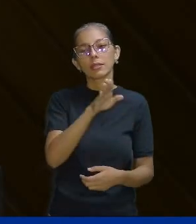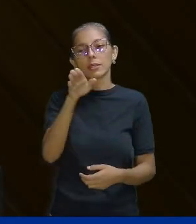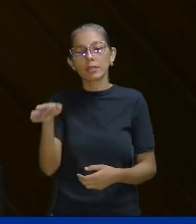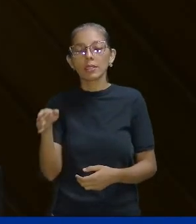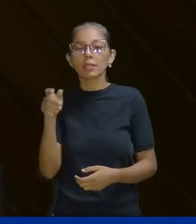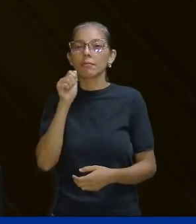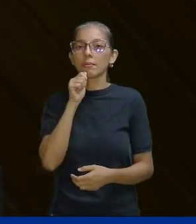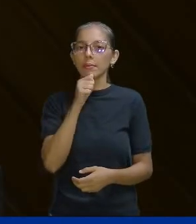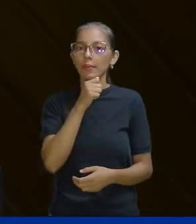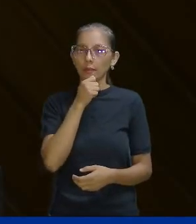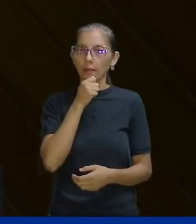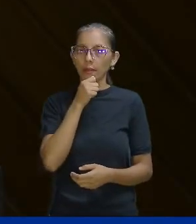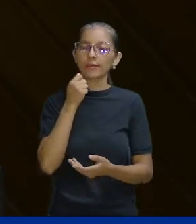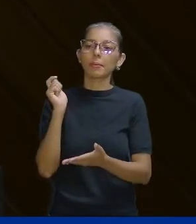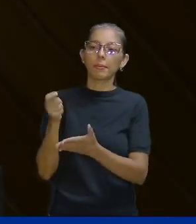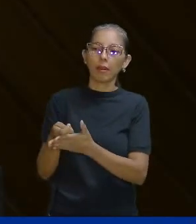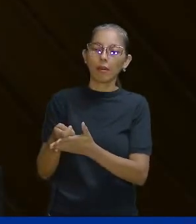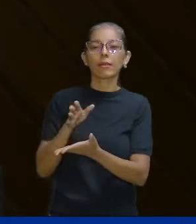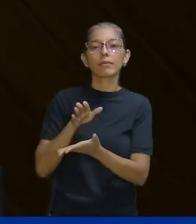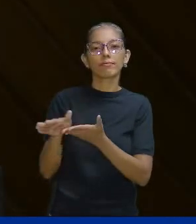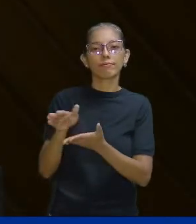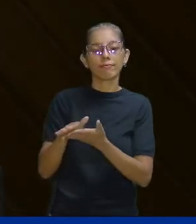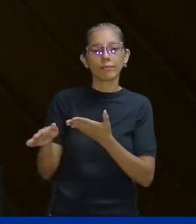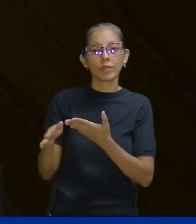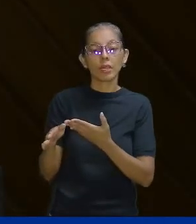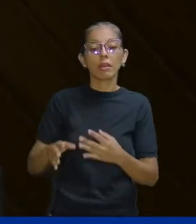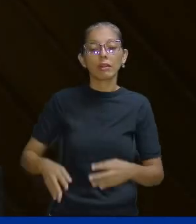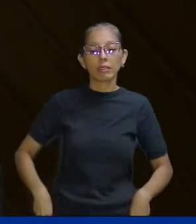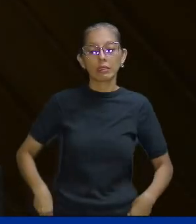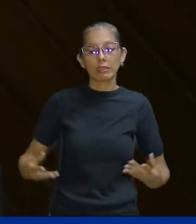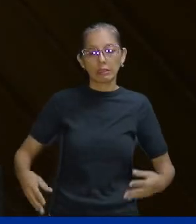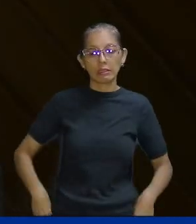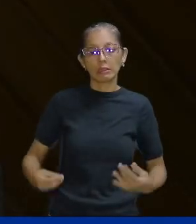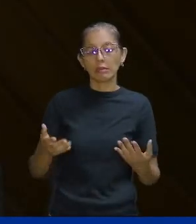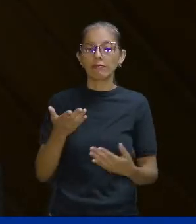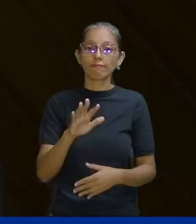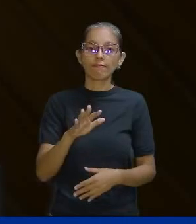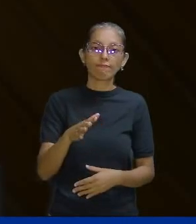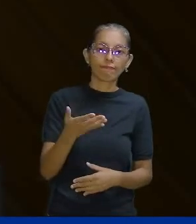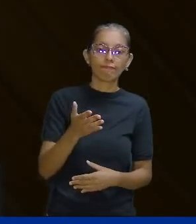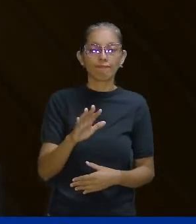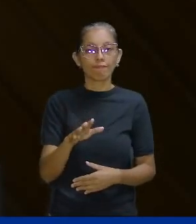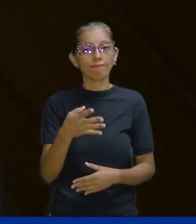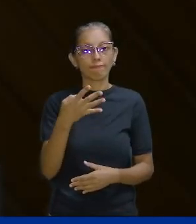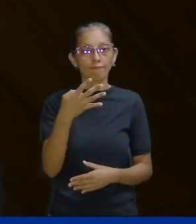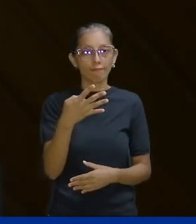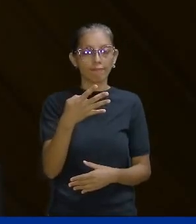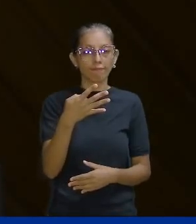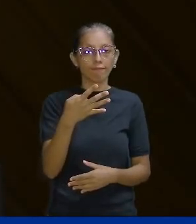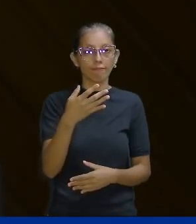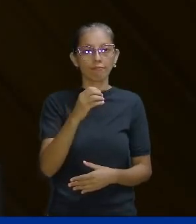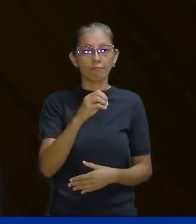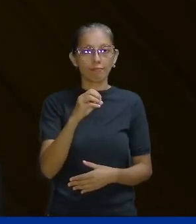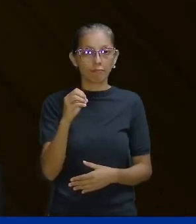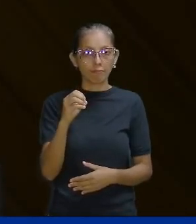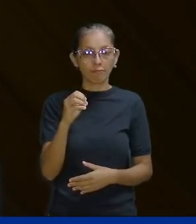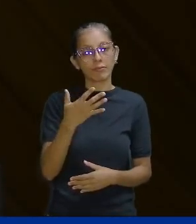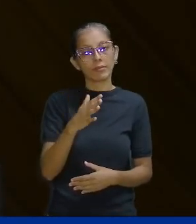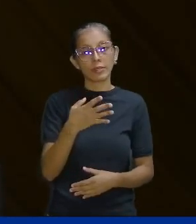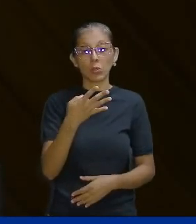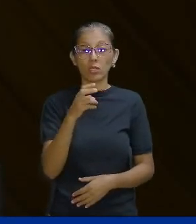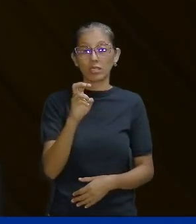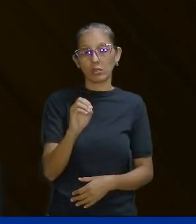vinda na capital, você tem em média mais ou menos uns R$ 400 a R$ 450 um